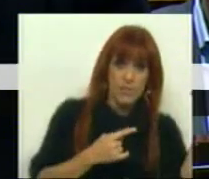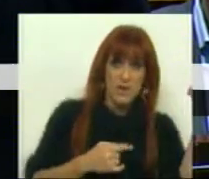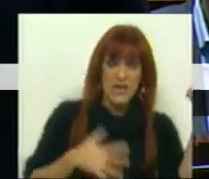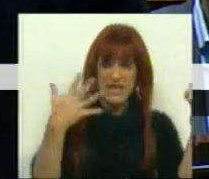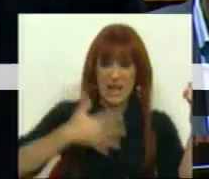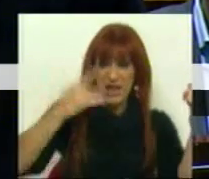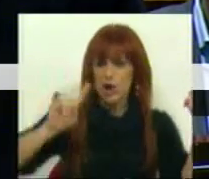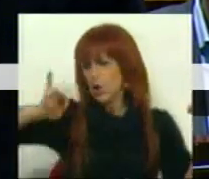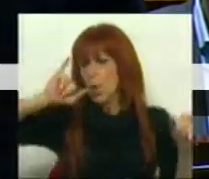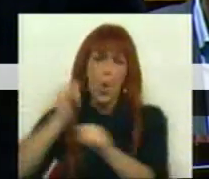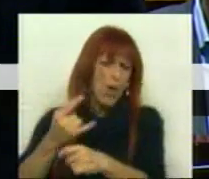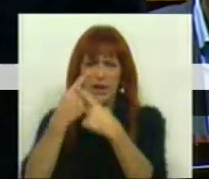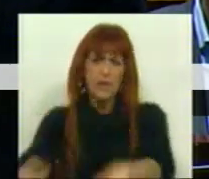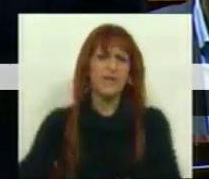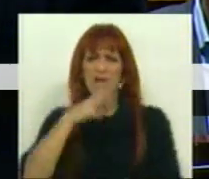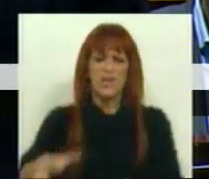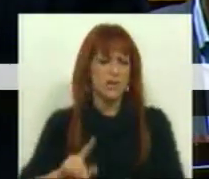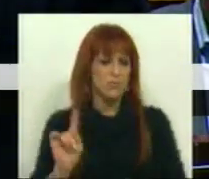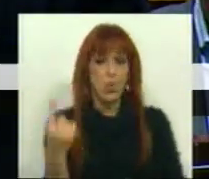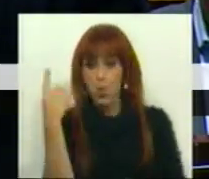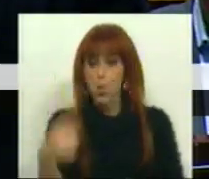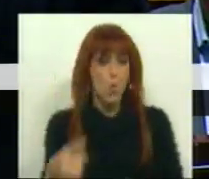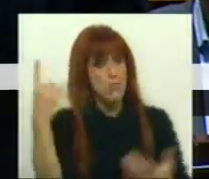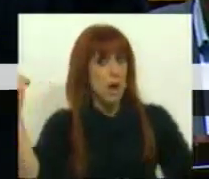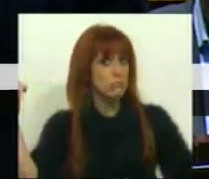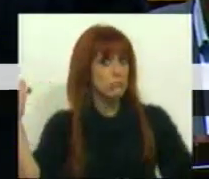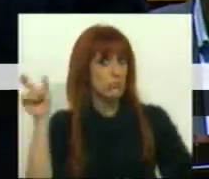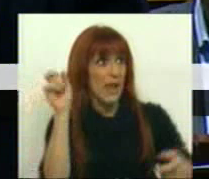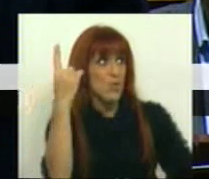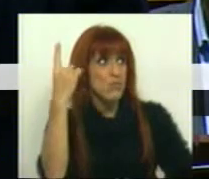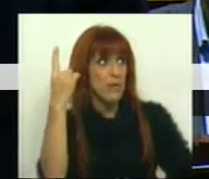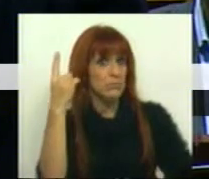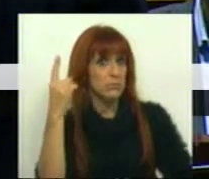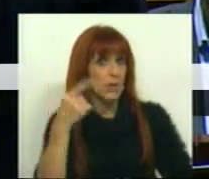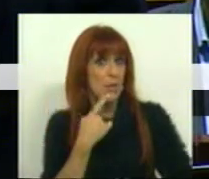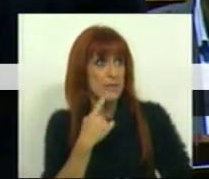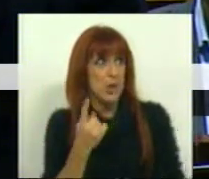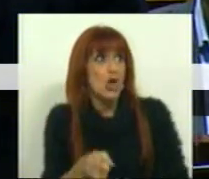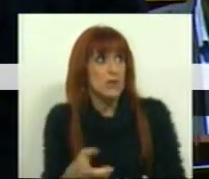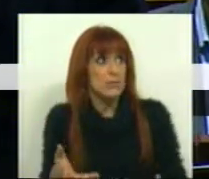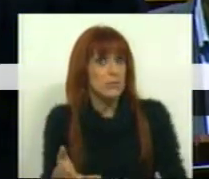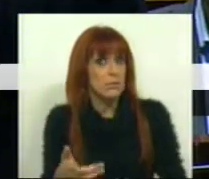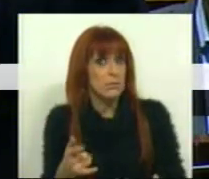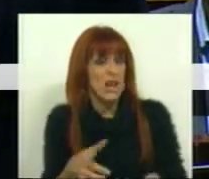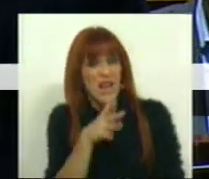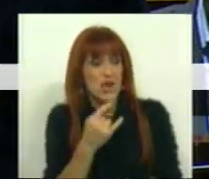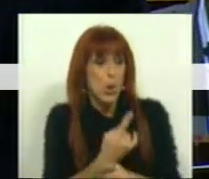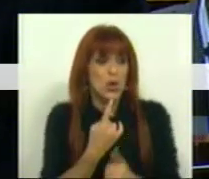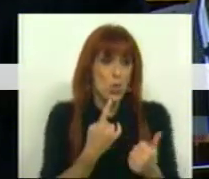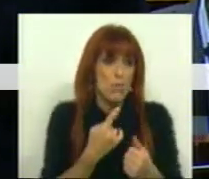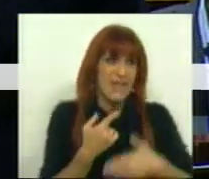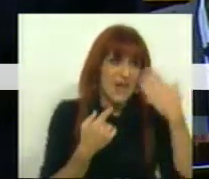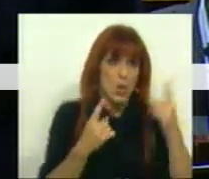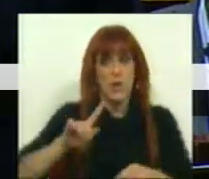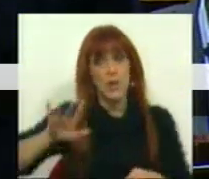dias depois disse outra. E isto só tem uma palavra para ser percebida. Isto é, dizer uma coisa num